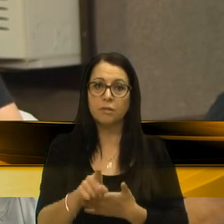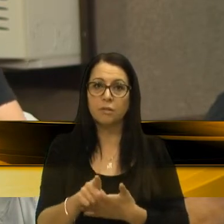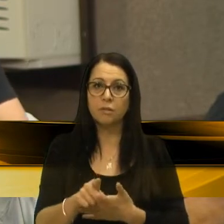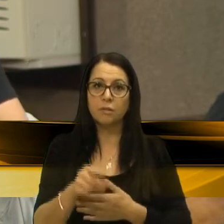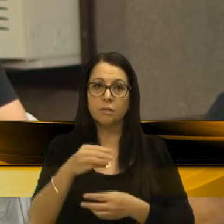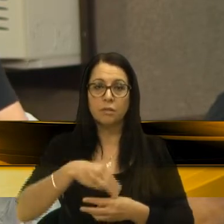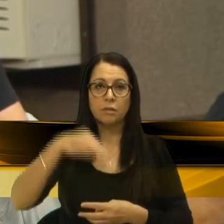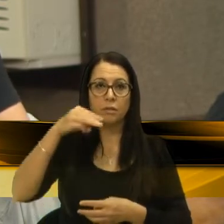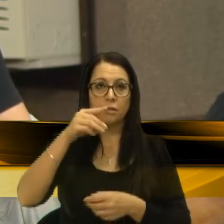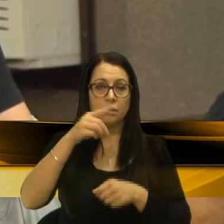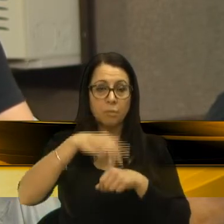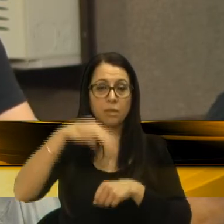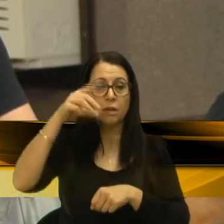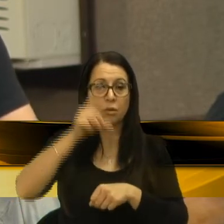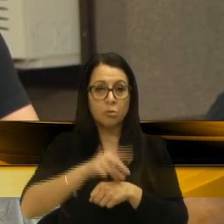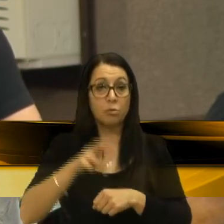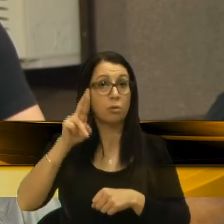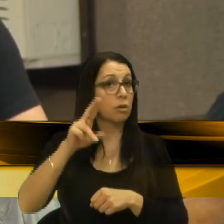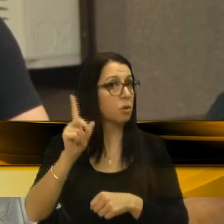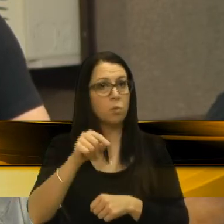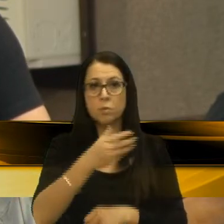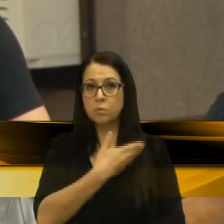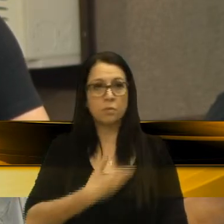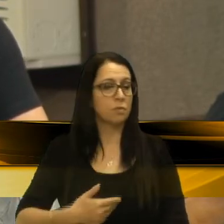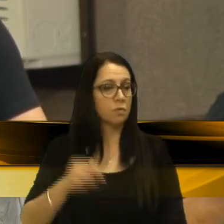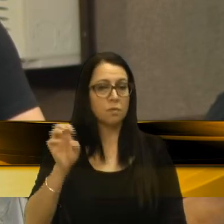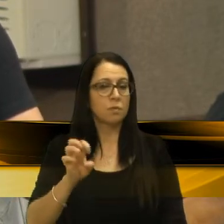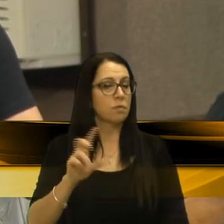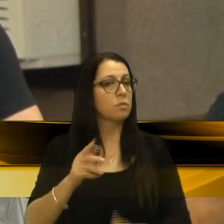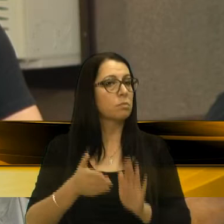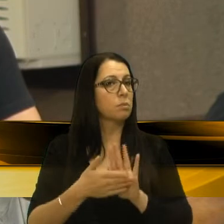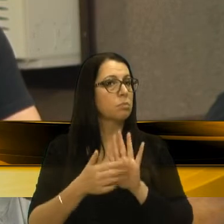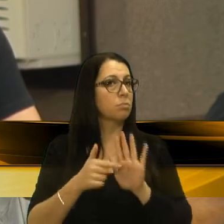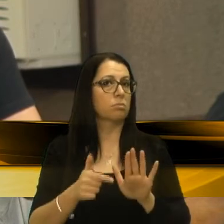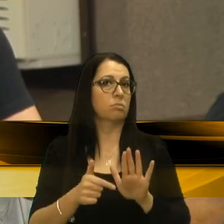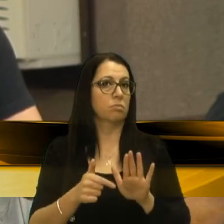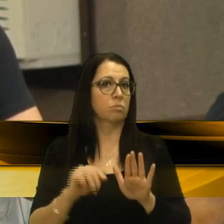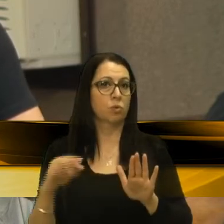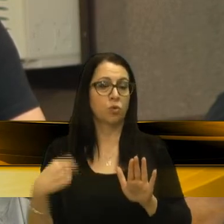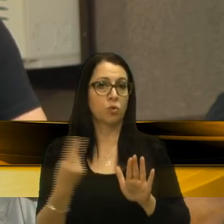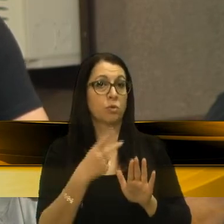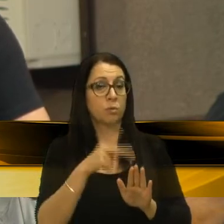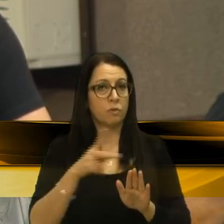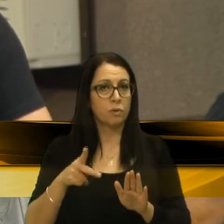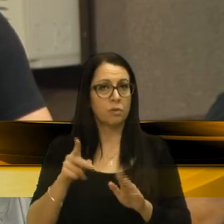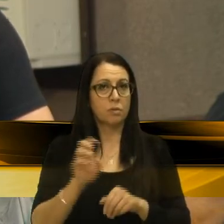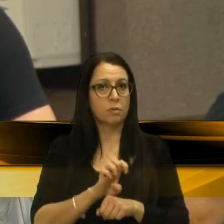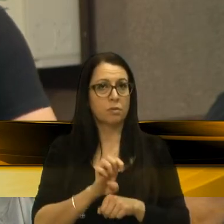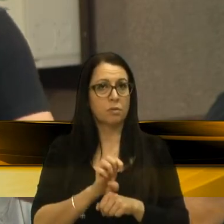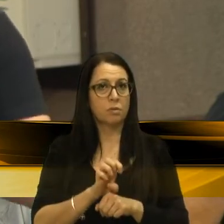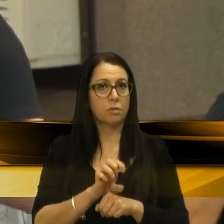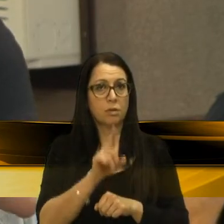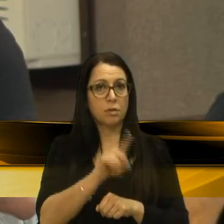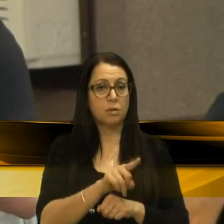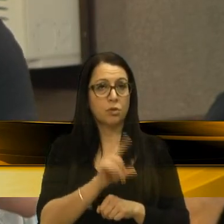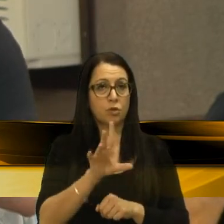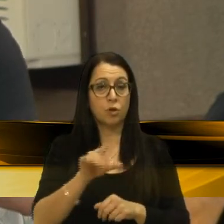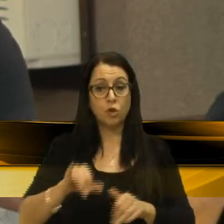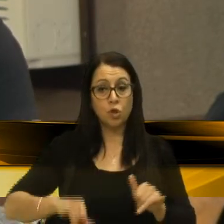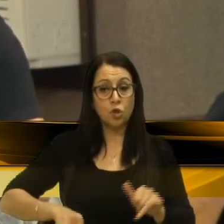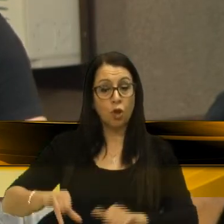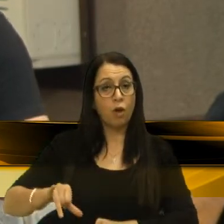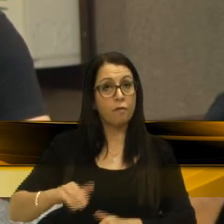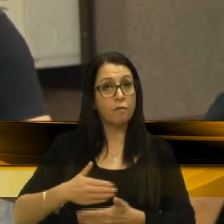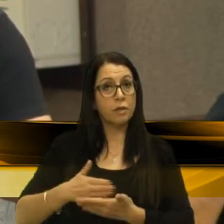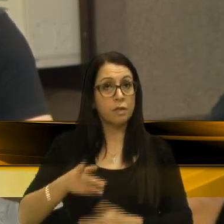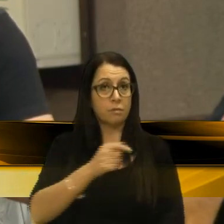mestrados, doutorados, e não é isso que o governo Eduardo Leite está propondo para os nossos professores do nosso estado. E isso sofre lá na base, que são os